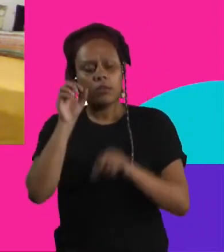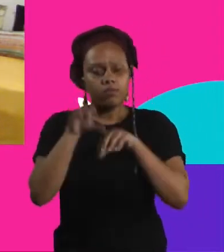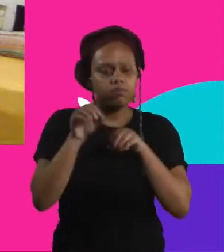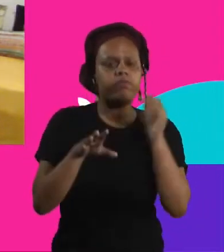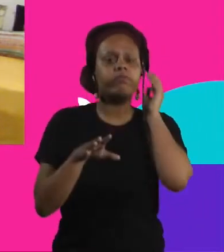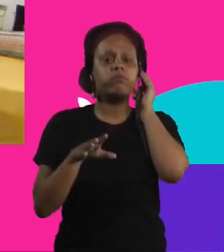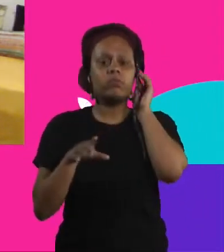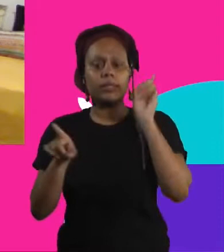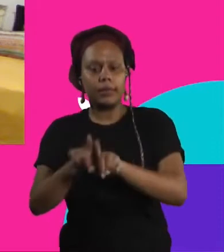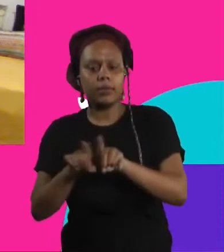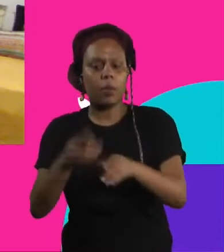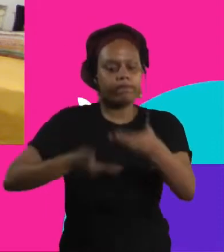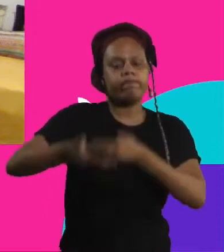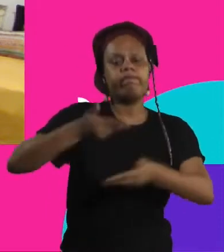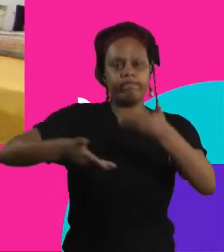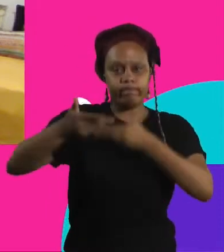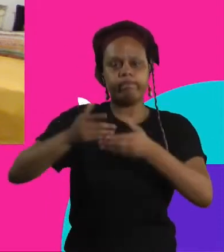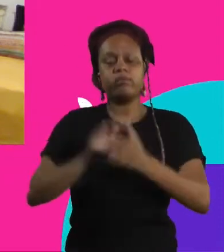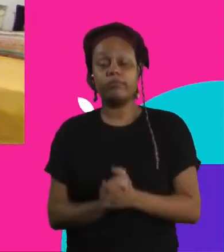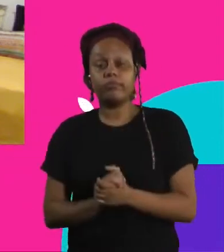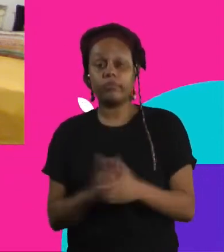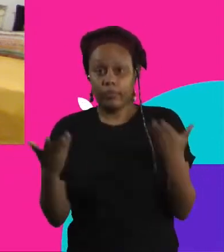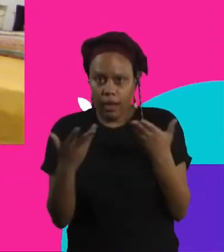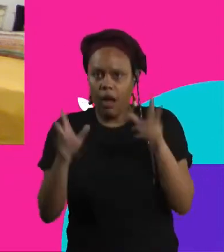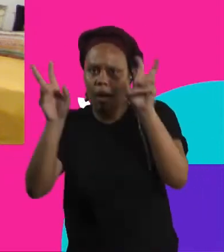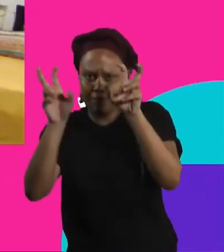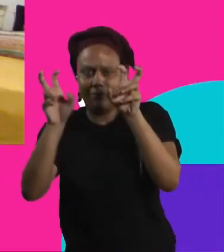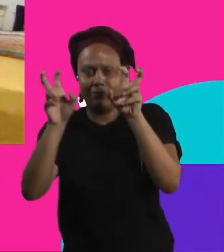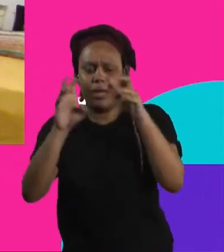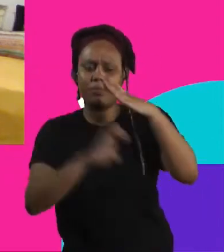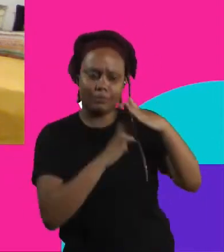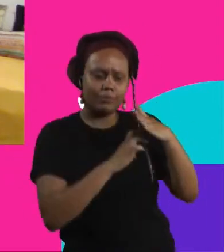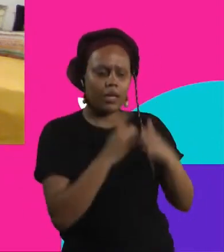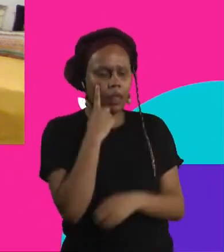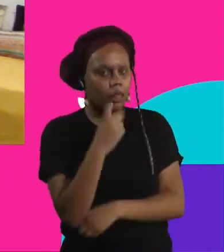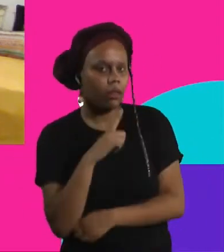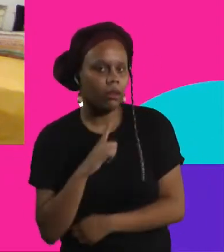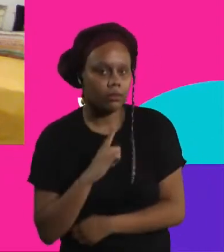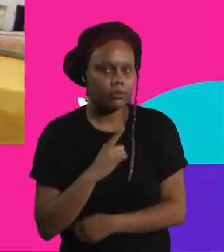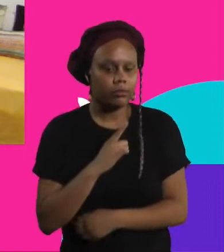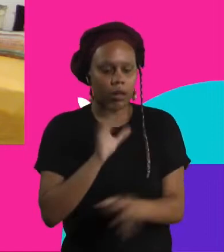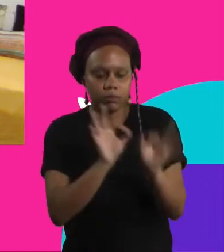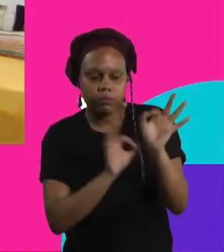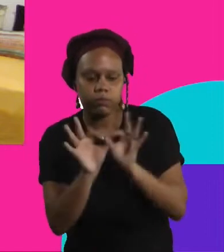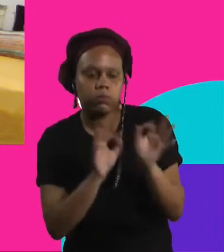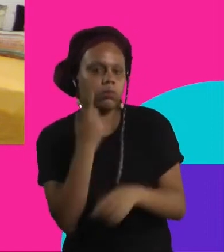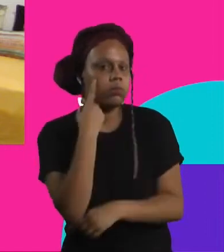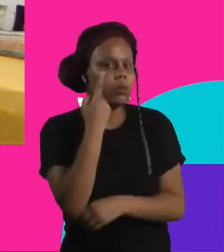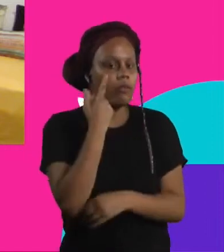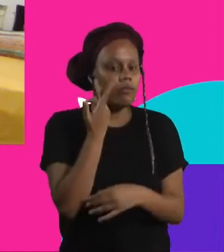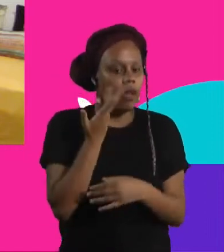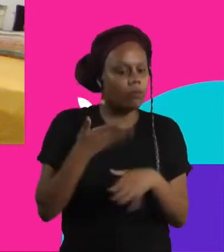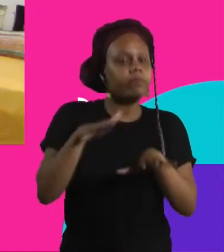é um assunto que agora as empresas estão começando a olhar, né? É bem recente esse tema no mundo organizacional, na agenda de diversidade e